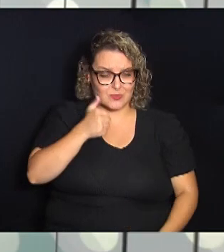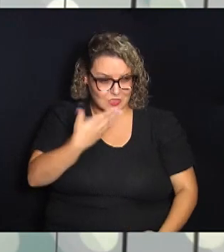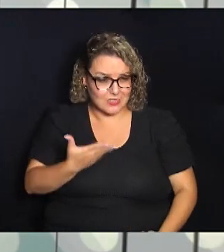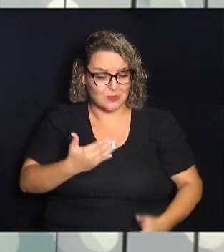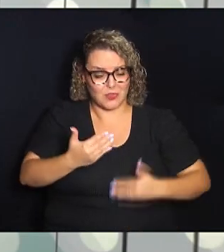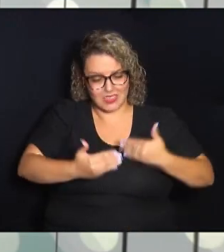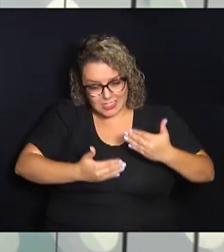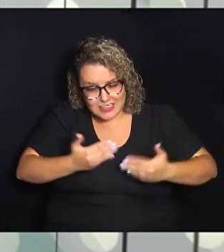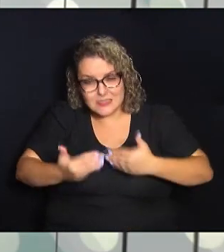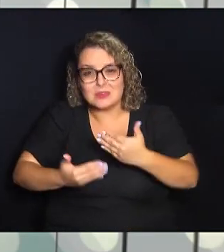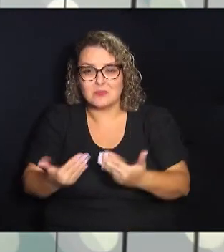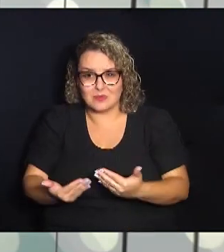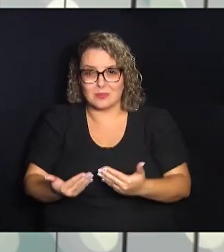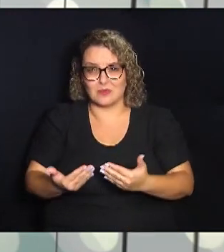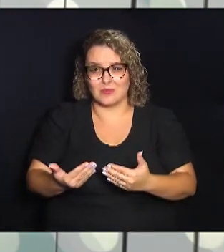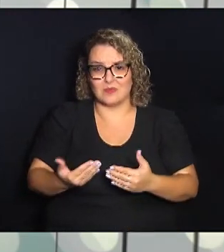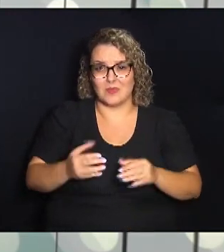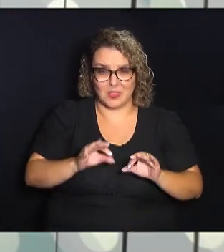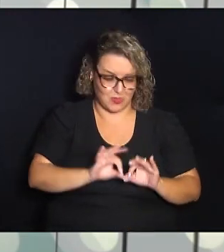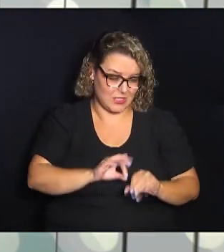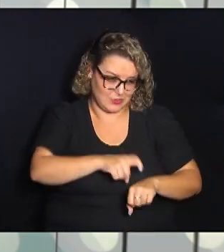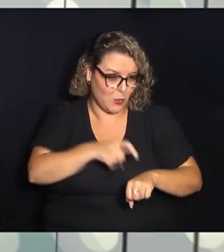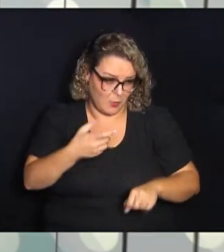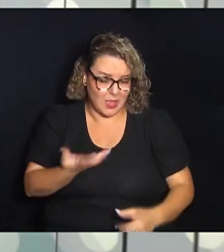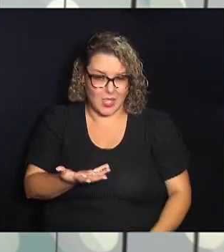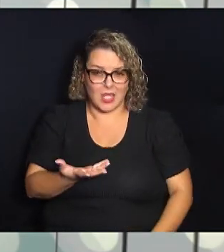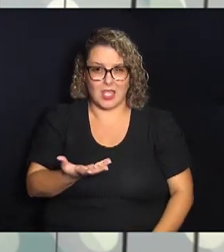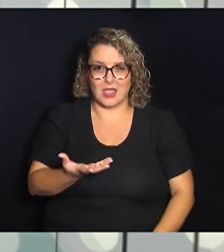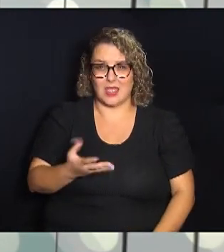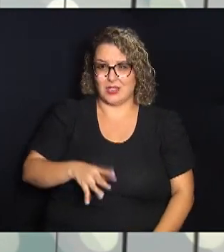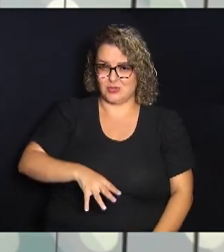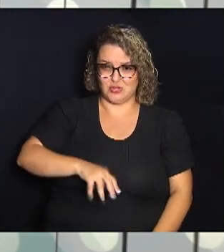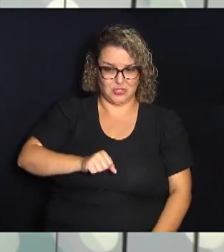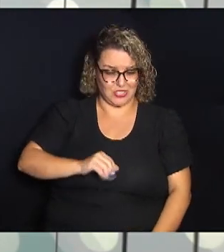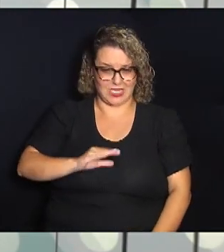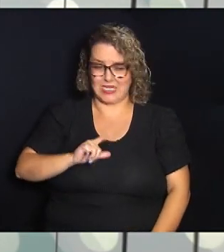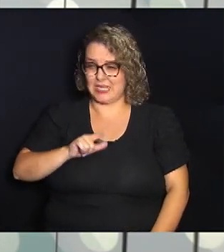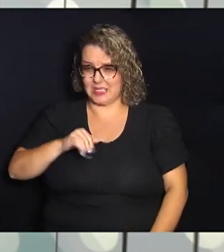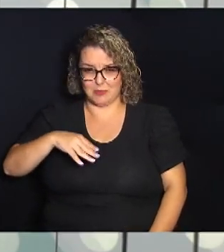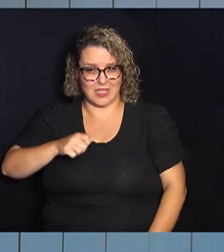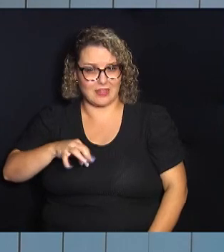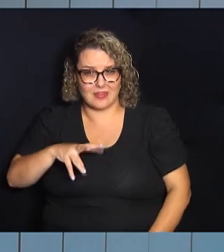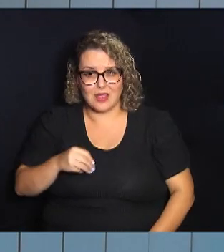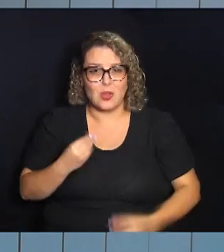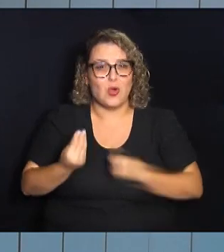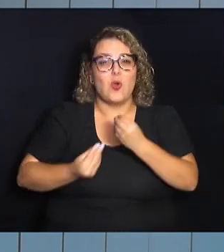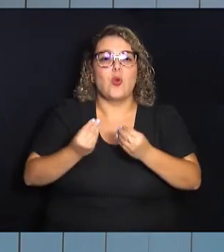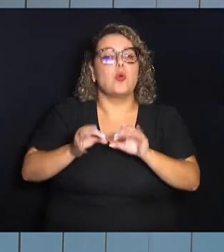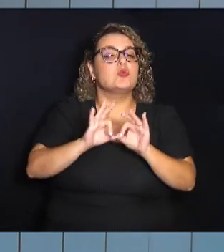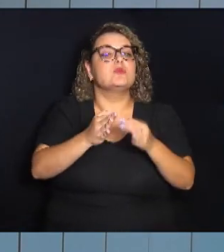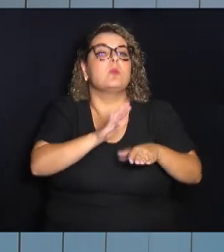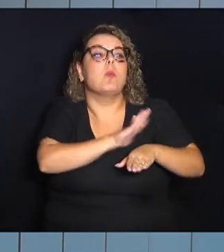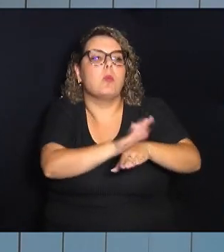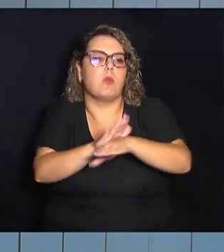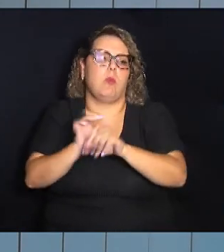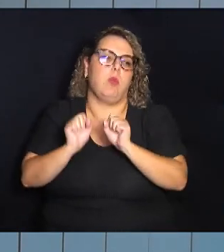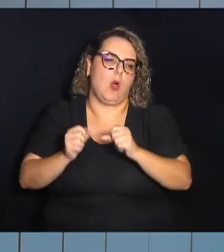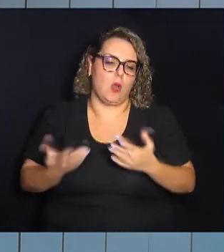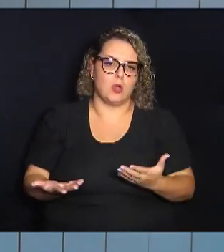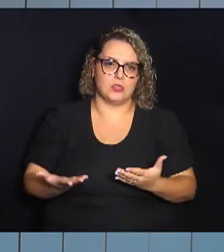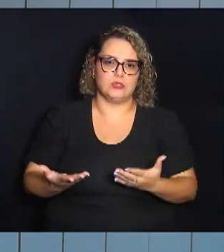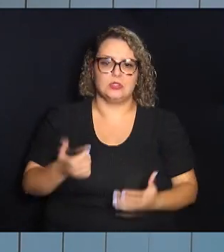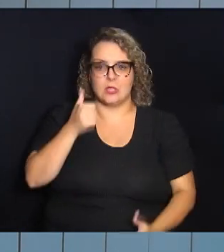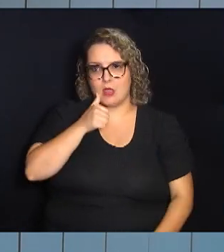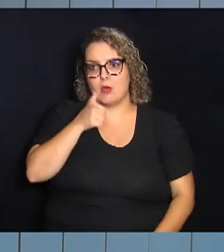passando por essa fase, né? De climatério, menopausa. Como que os familiares podem ajudar essa